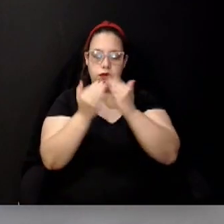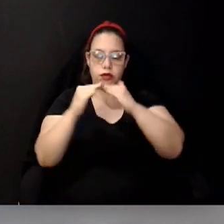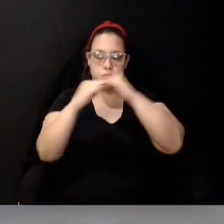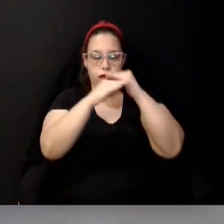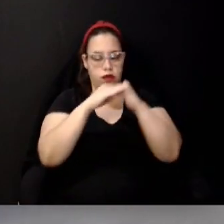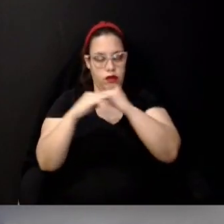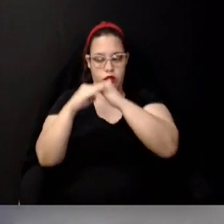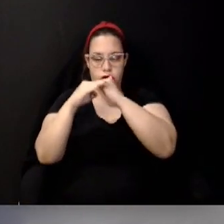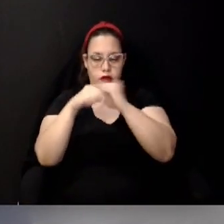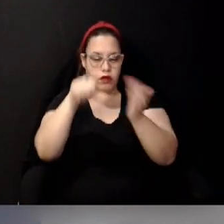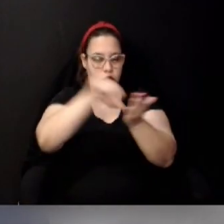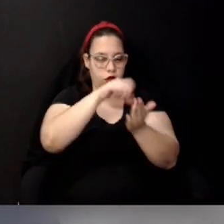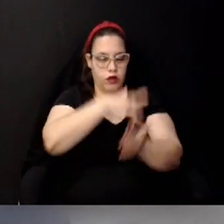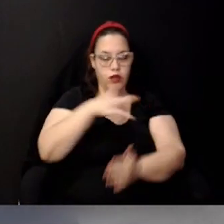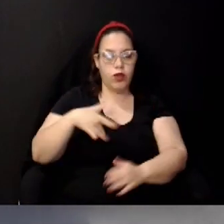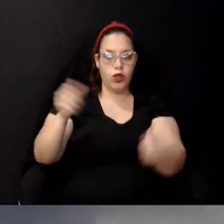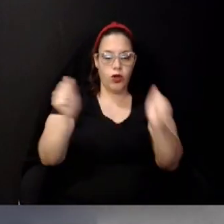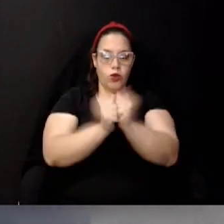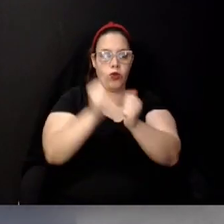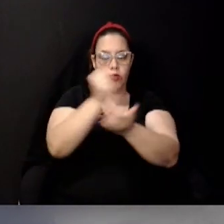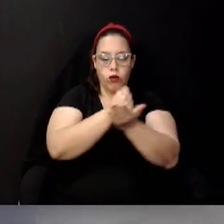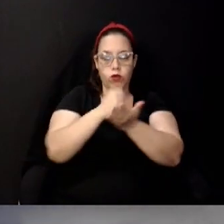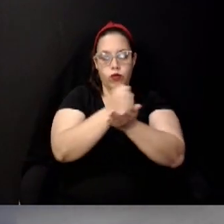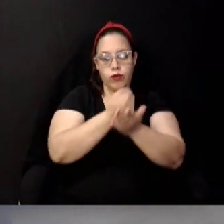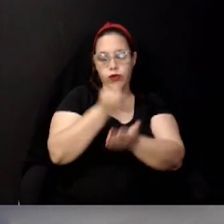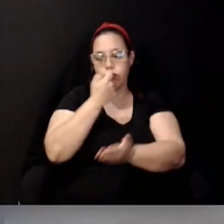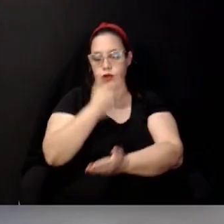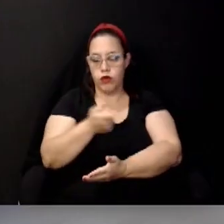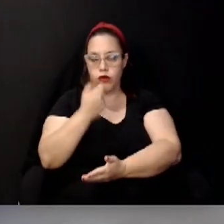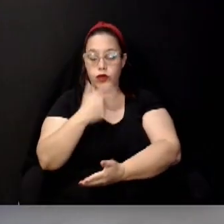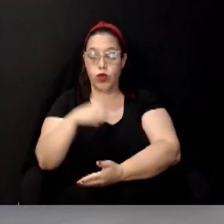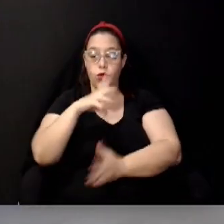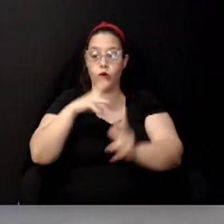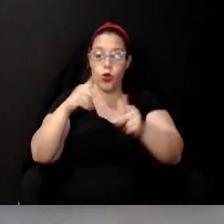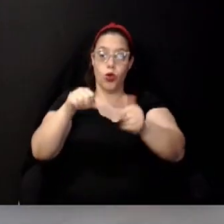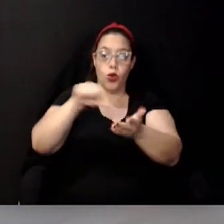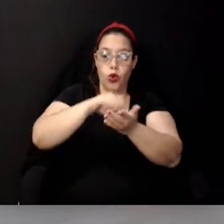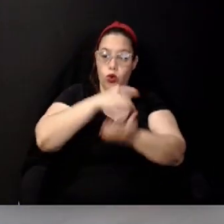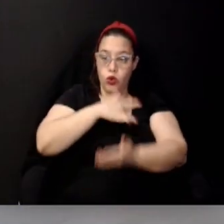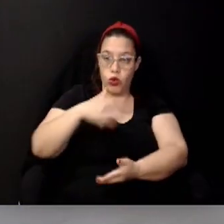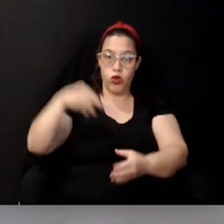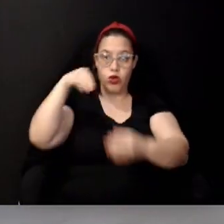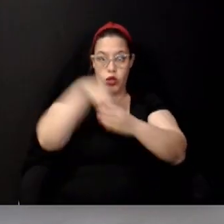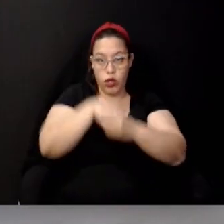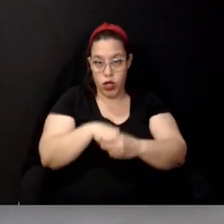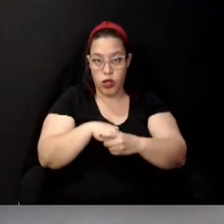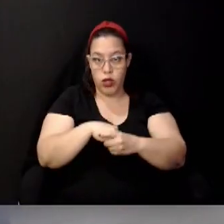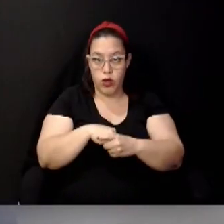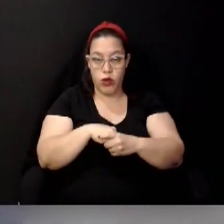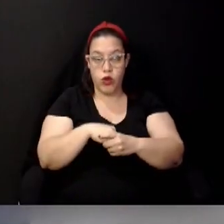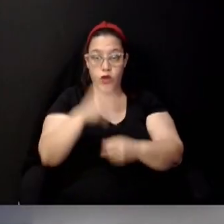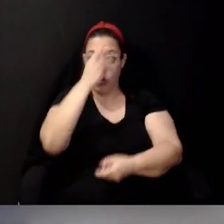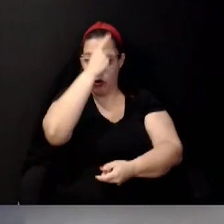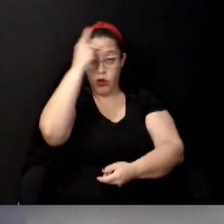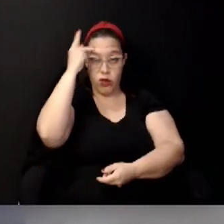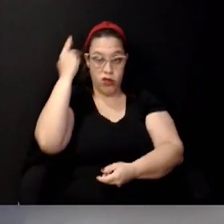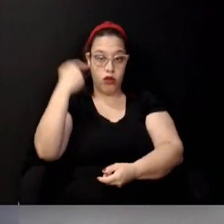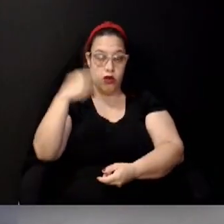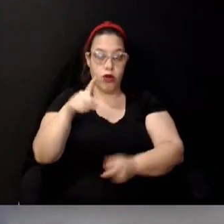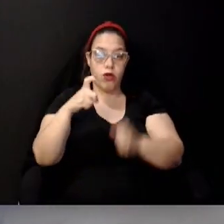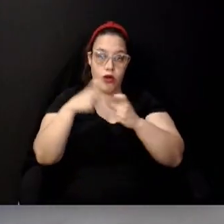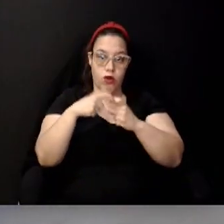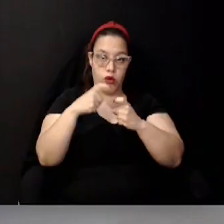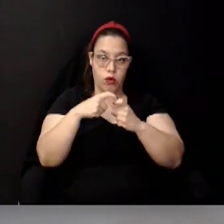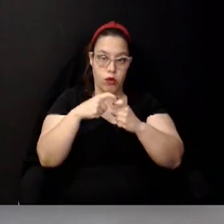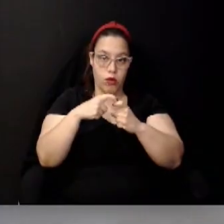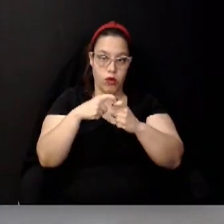suas farmácias. Todos os postos de saúde têm uma farmácia que funciona dentro dele e as pessoas vão até uma consulta, passam pelo